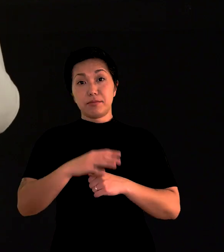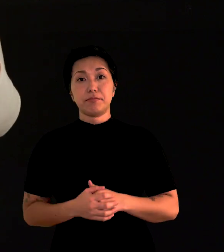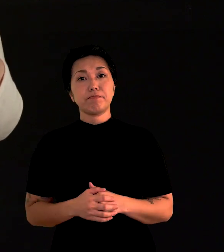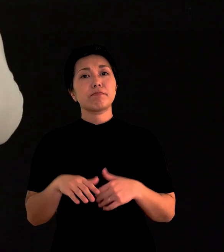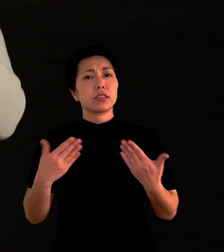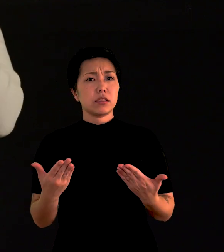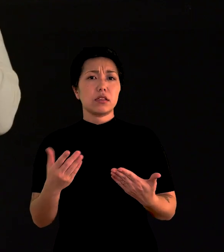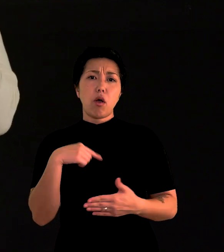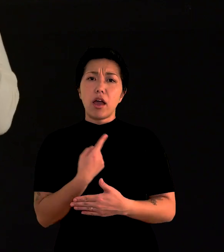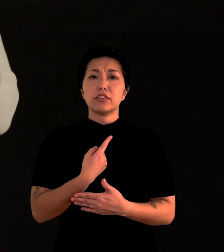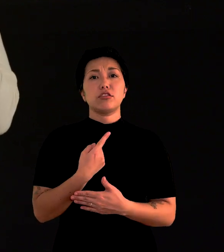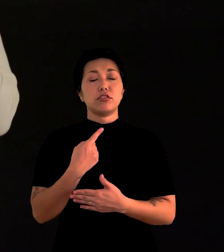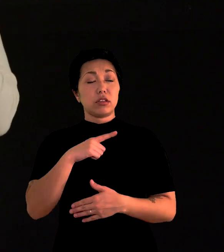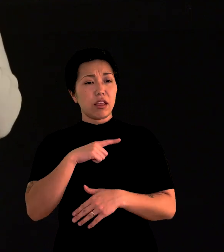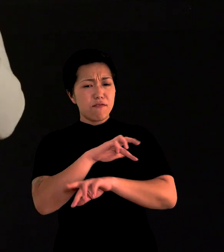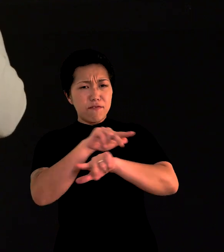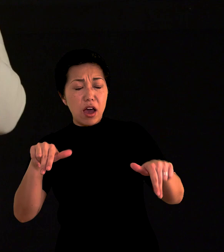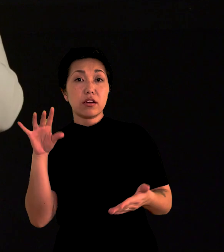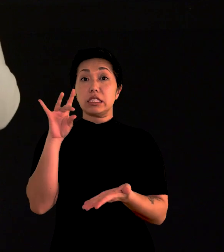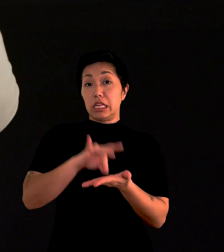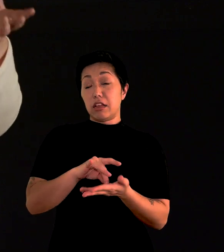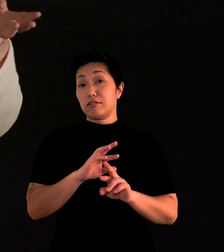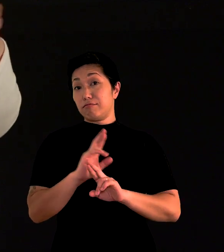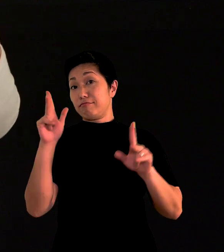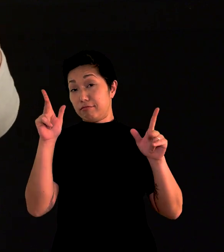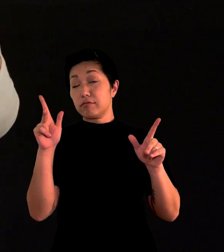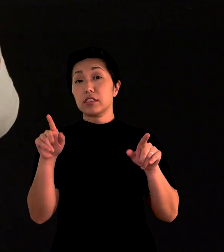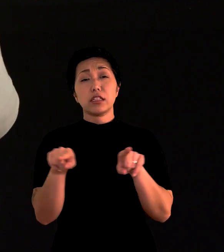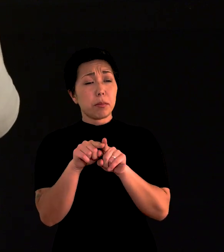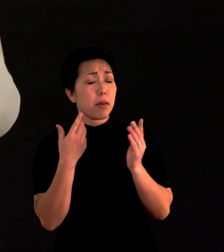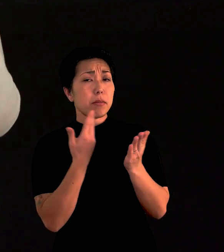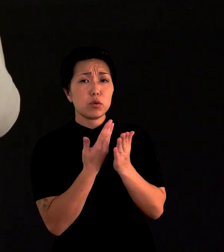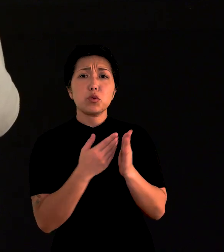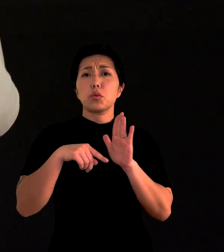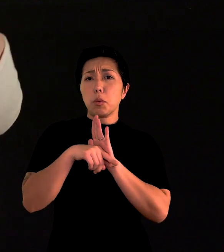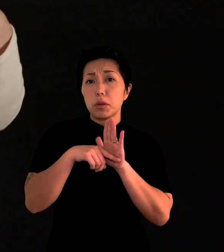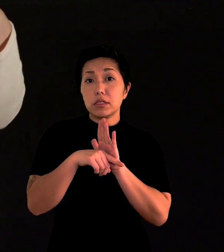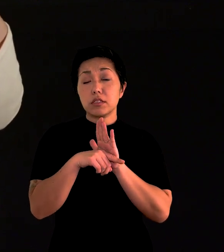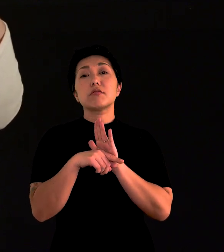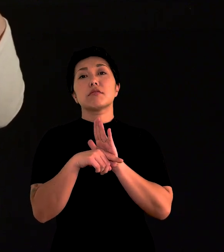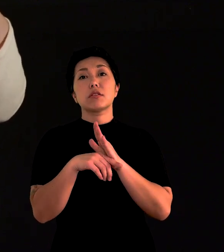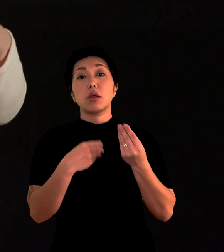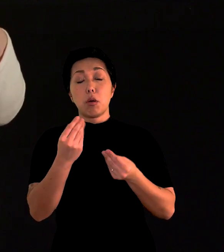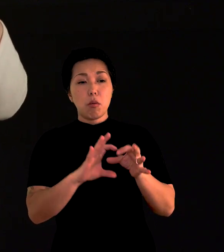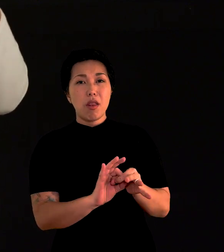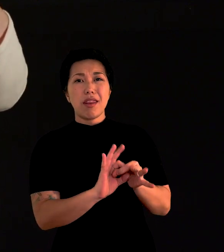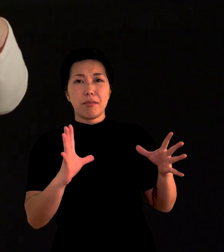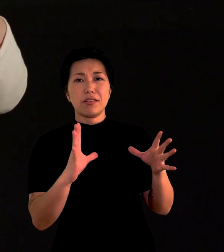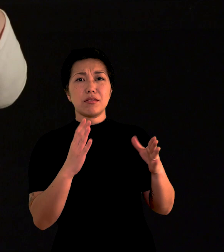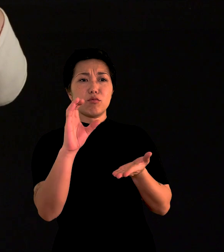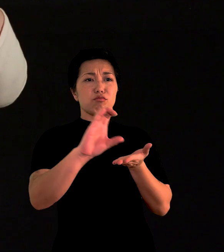Brasil. Então, a gente acaba lidando com vários tipos de realidades e de